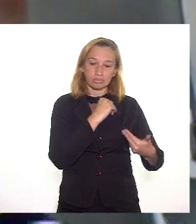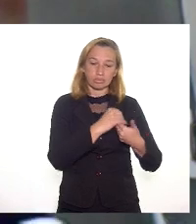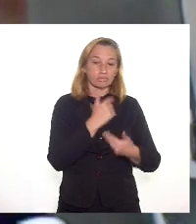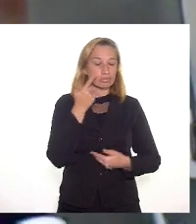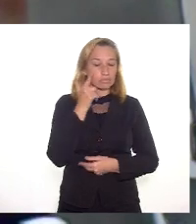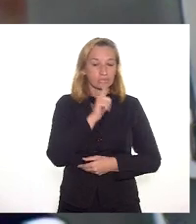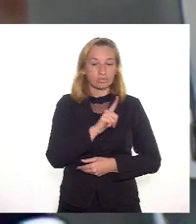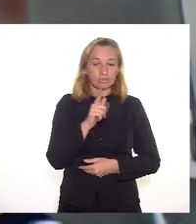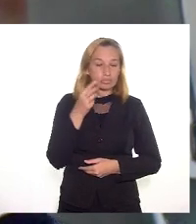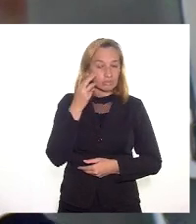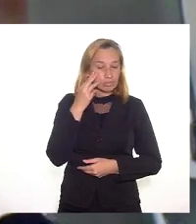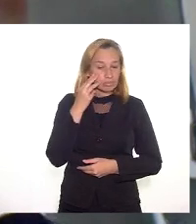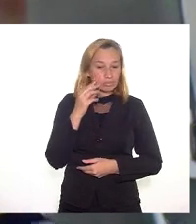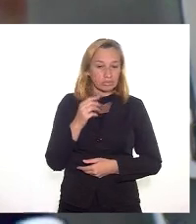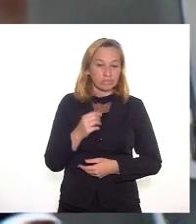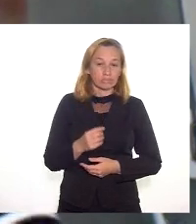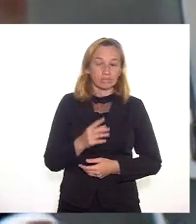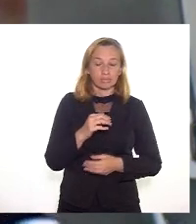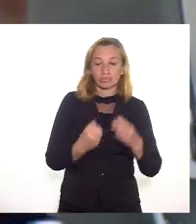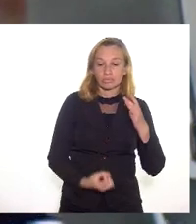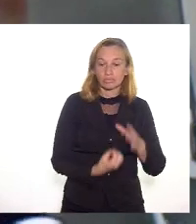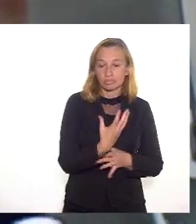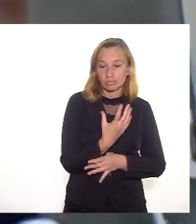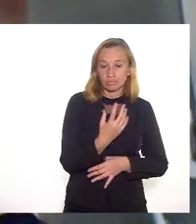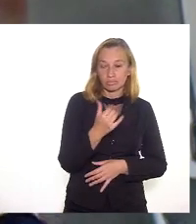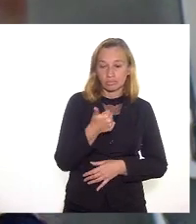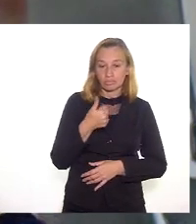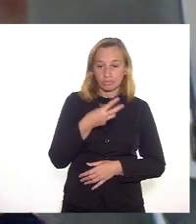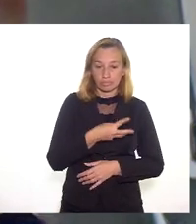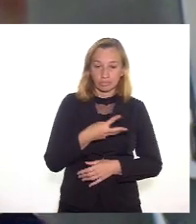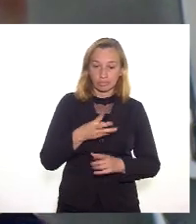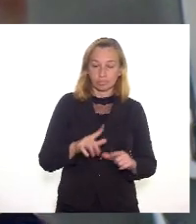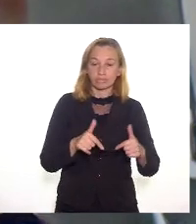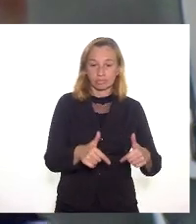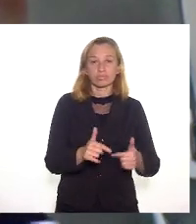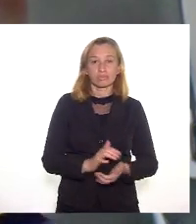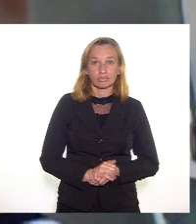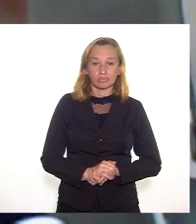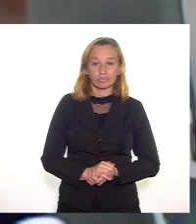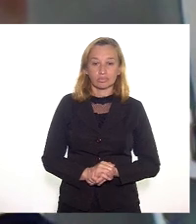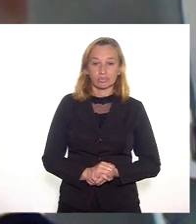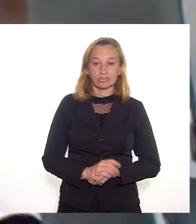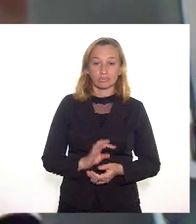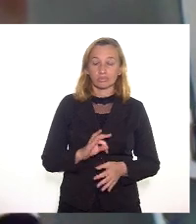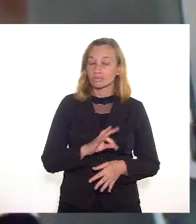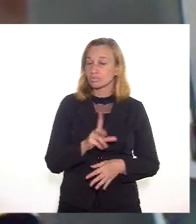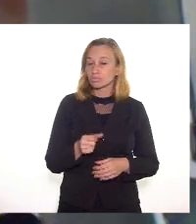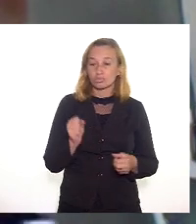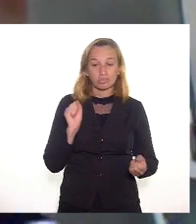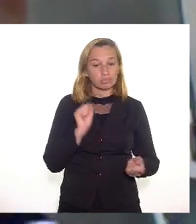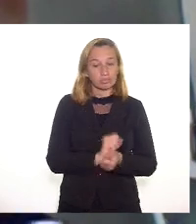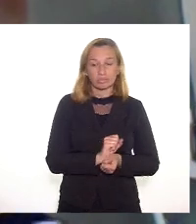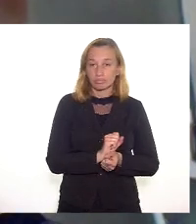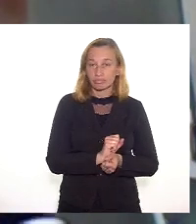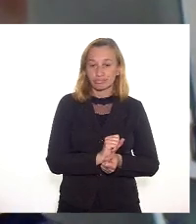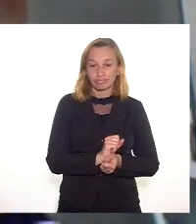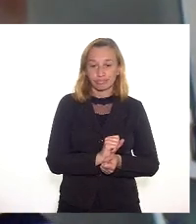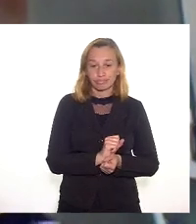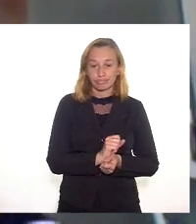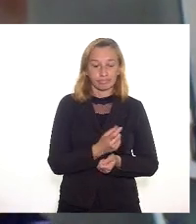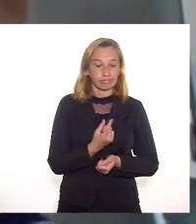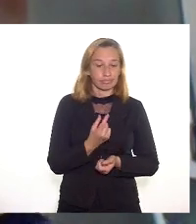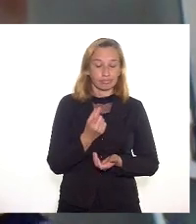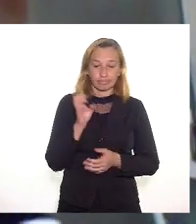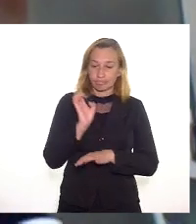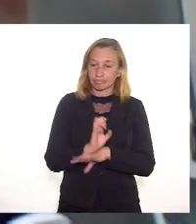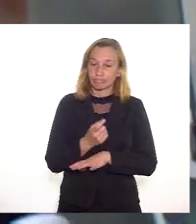Valdei, colocar a Fundação Leão 13 do Cesarão para funcionar. Estava toda quebrada, o Estado não tinha dinheiro